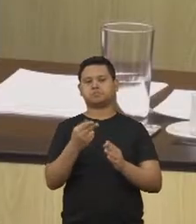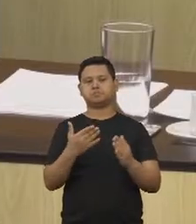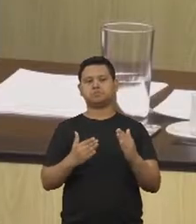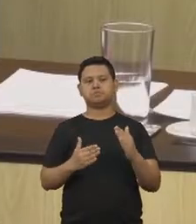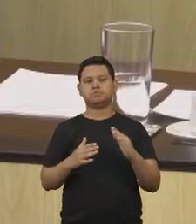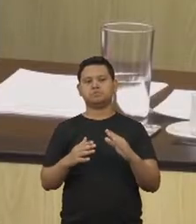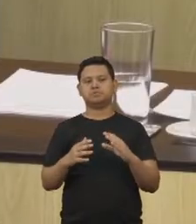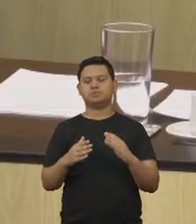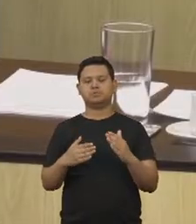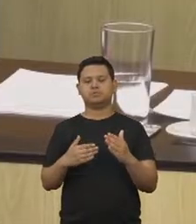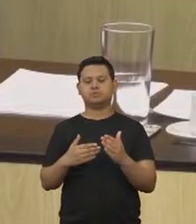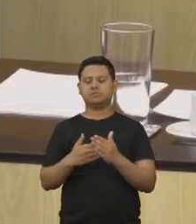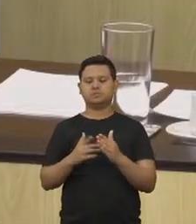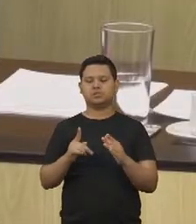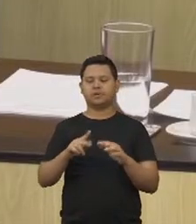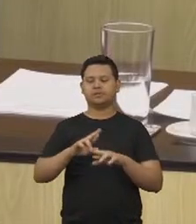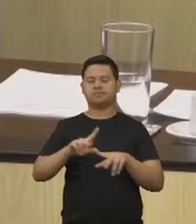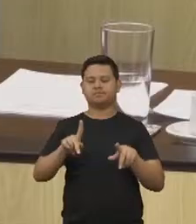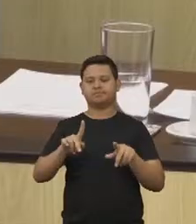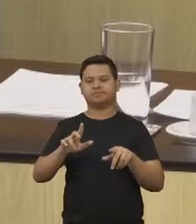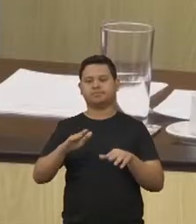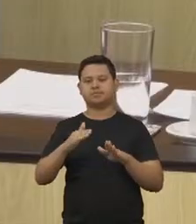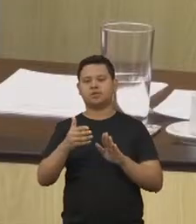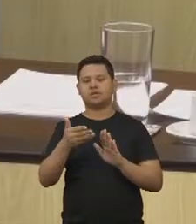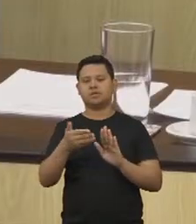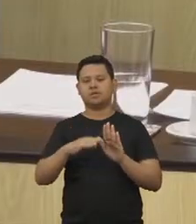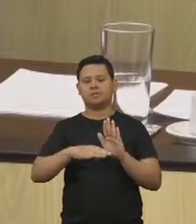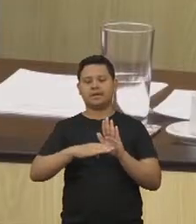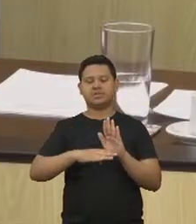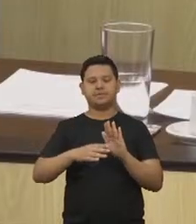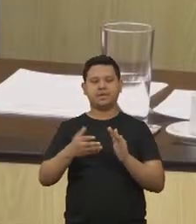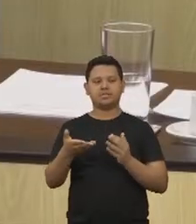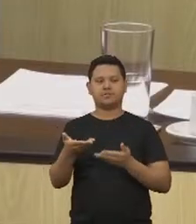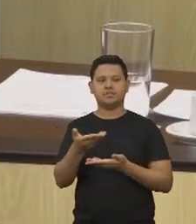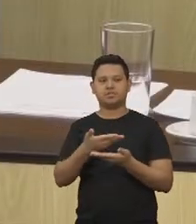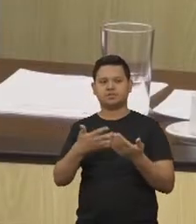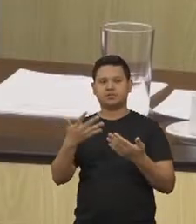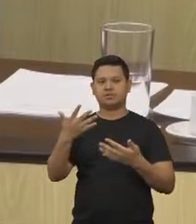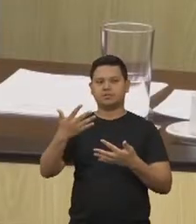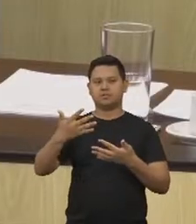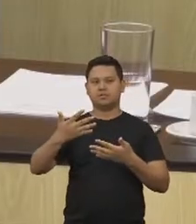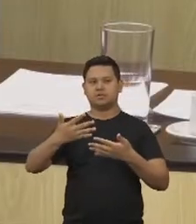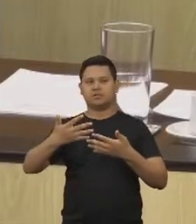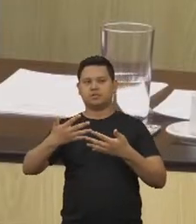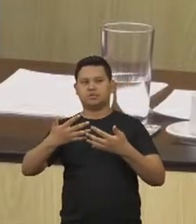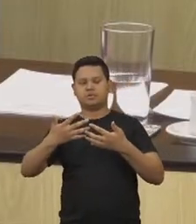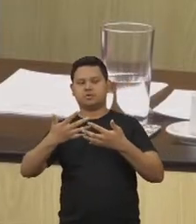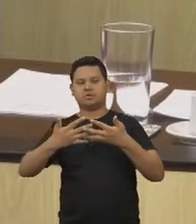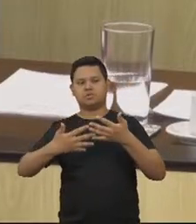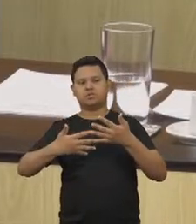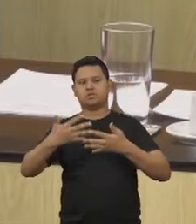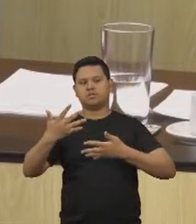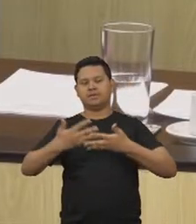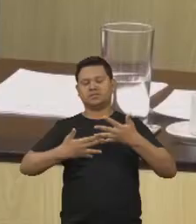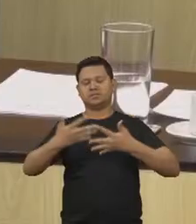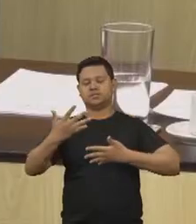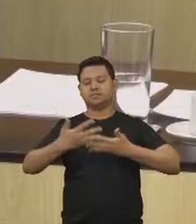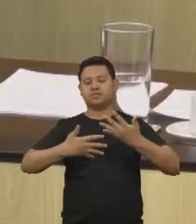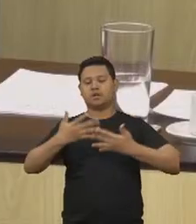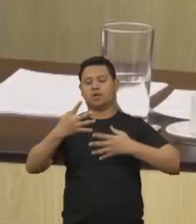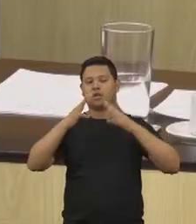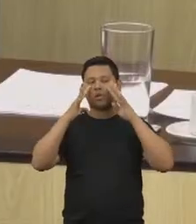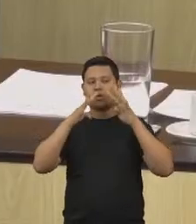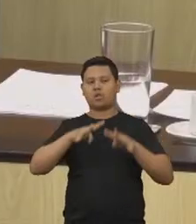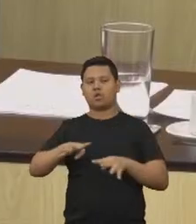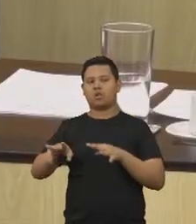intervenção hospitalar de baixa e média complexidade, aos cuidados iniciados nos serviços de atenção